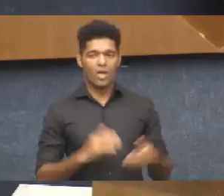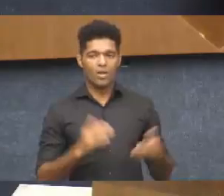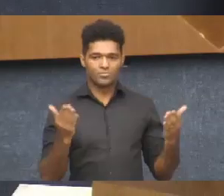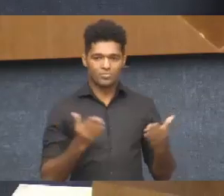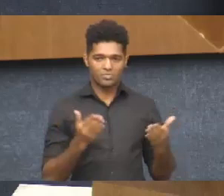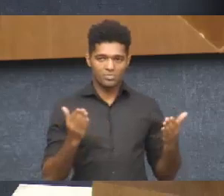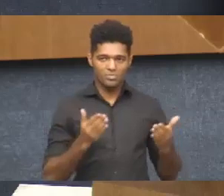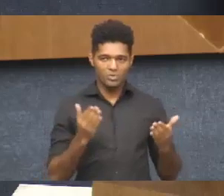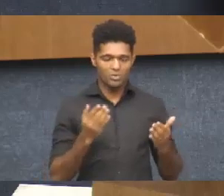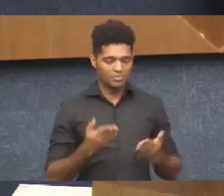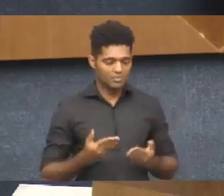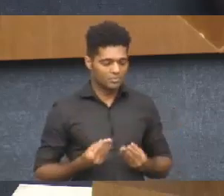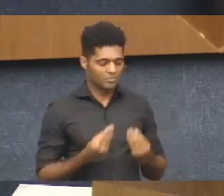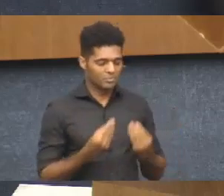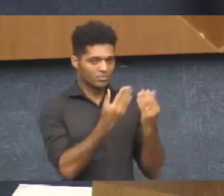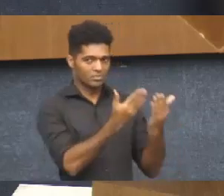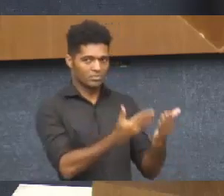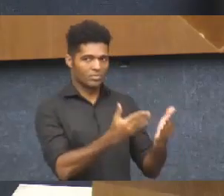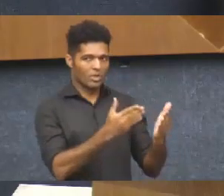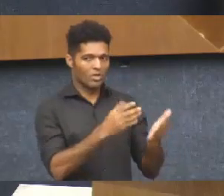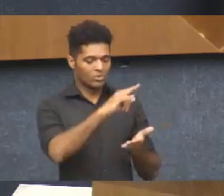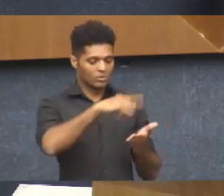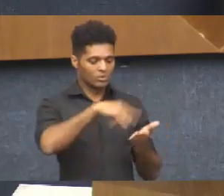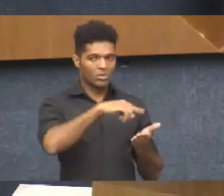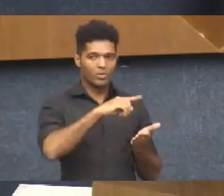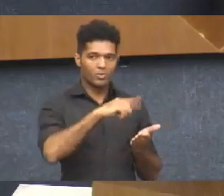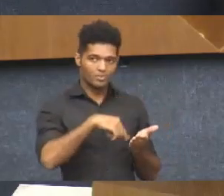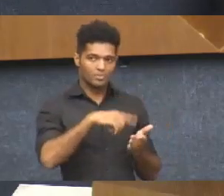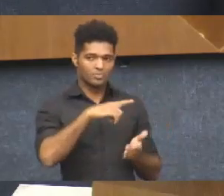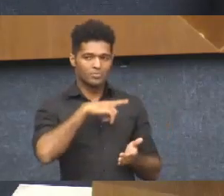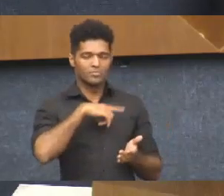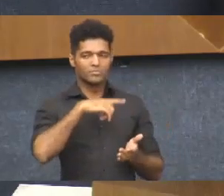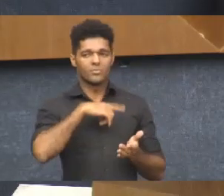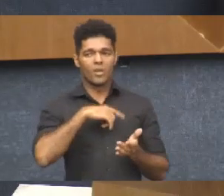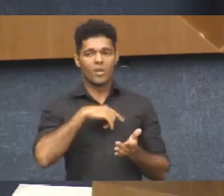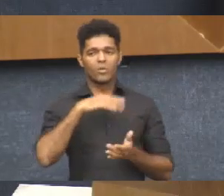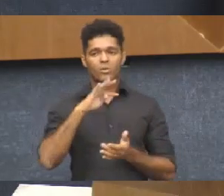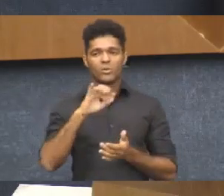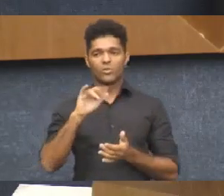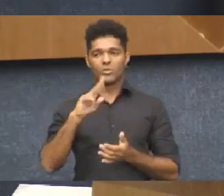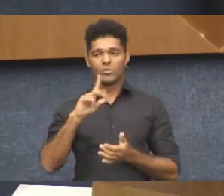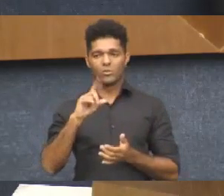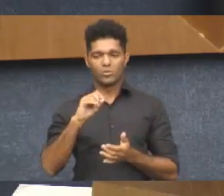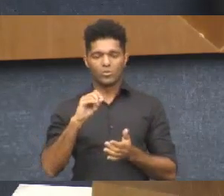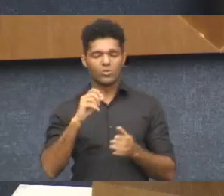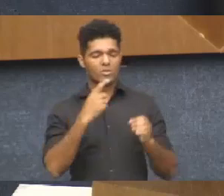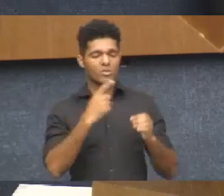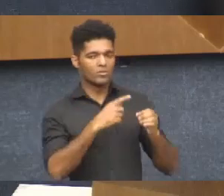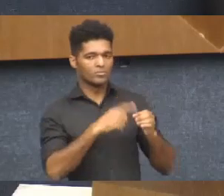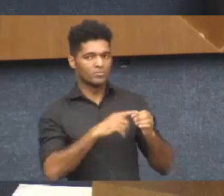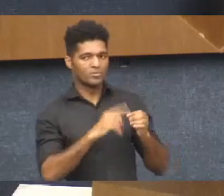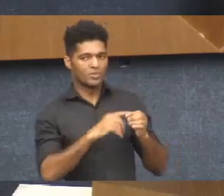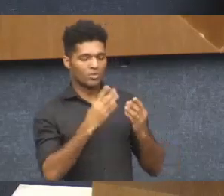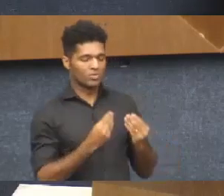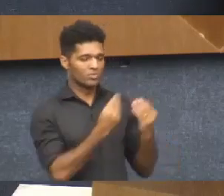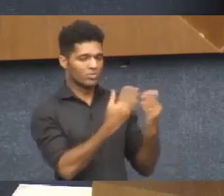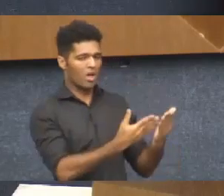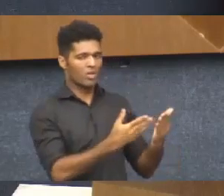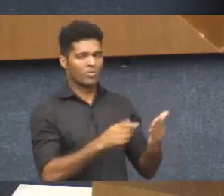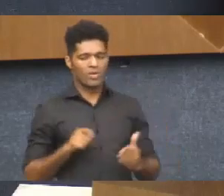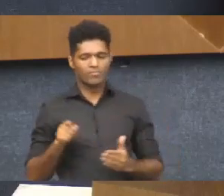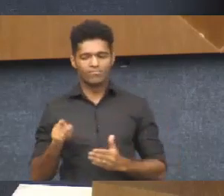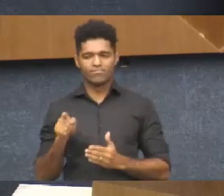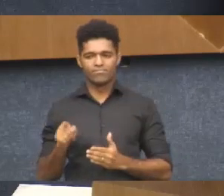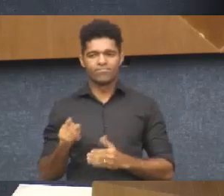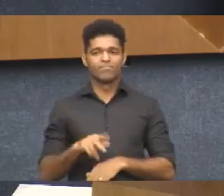passamos à entrega do pergaminho que contém o título de cidadania honorária destinado ao senhor Paulo Roberto da